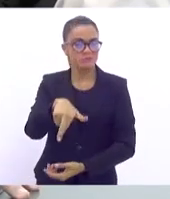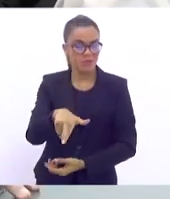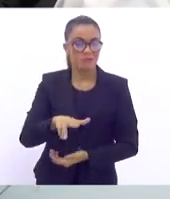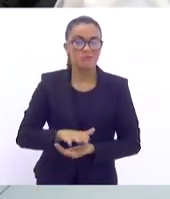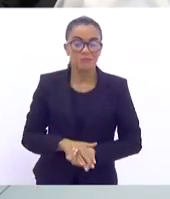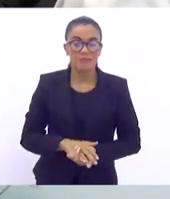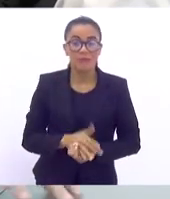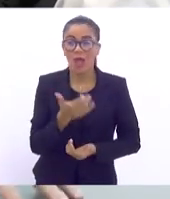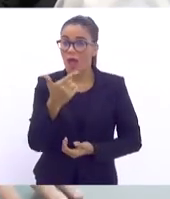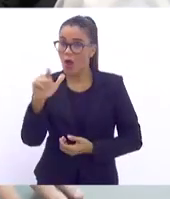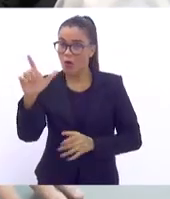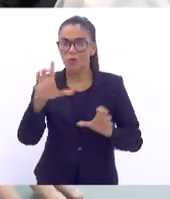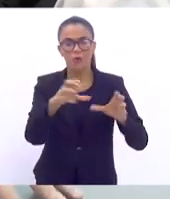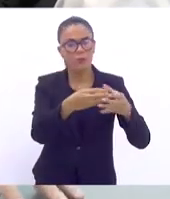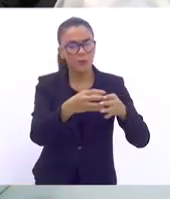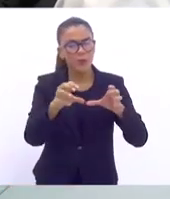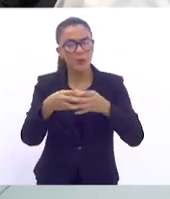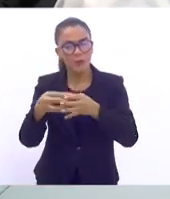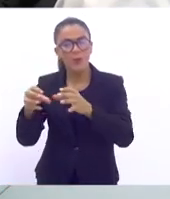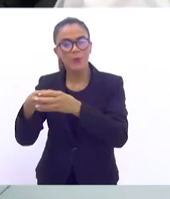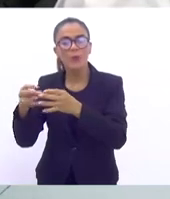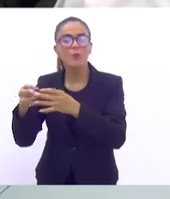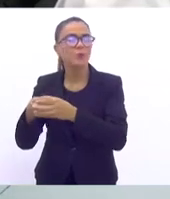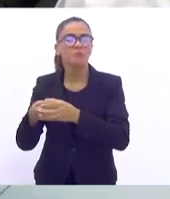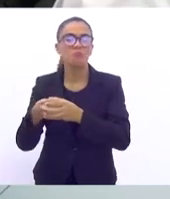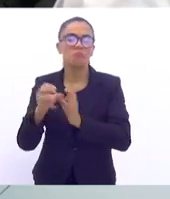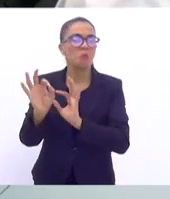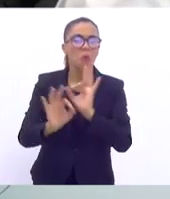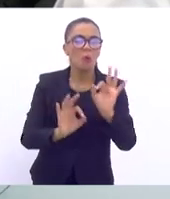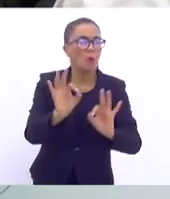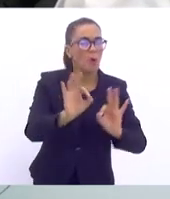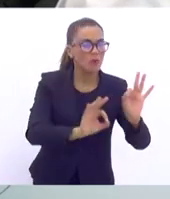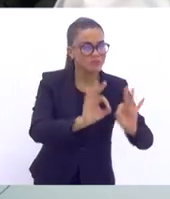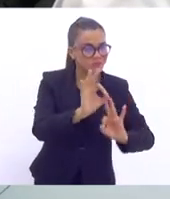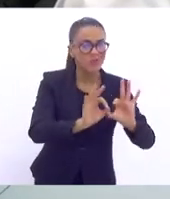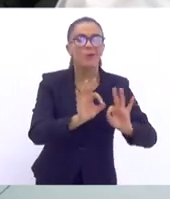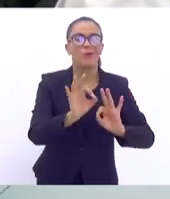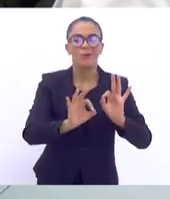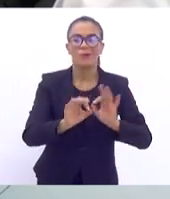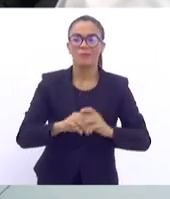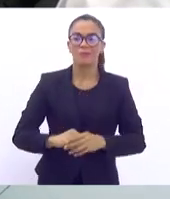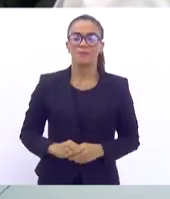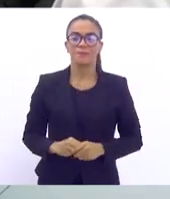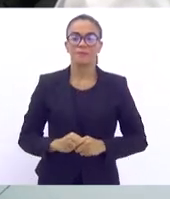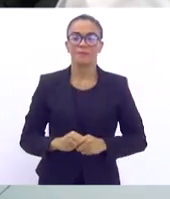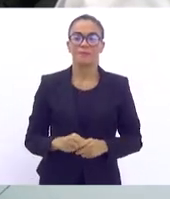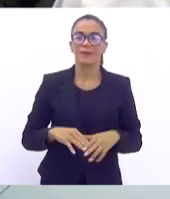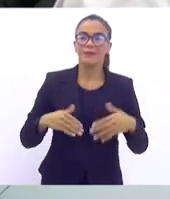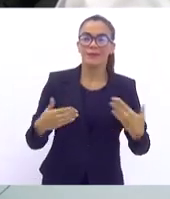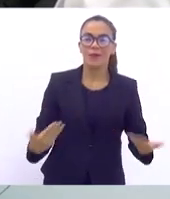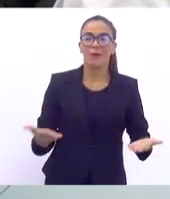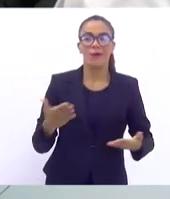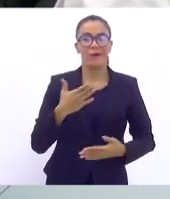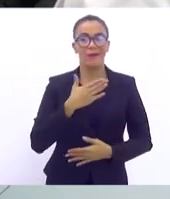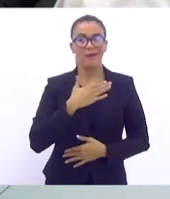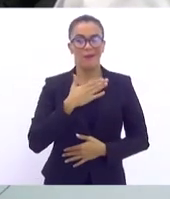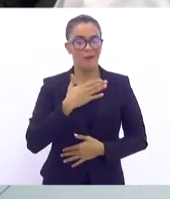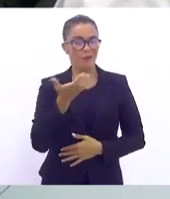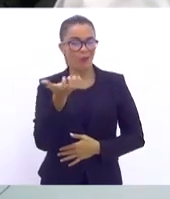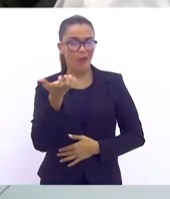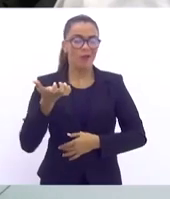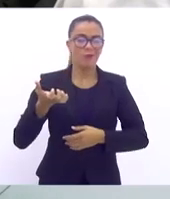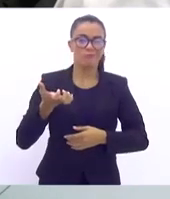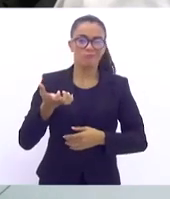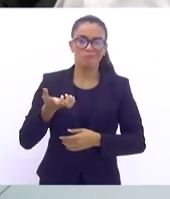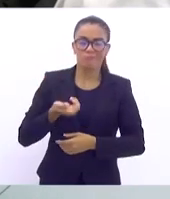as outras que não se organizaram né Acho que precisam dessa transformação o que eu queria trazer para o debate